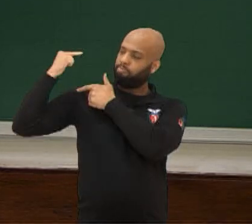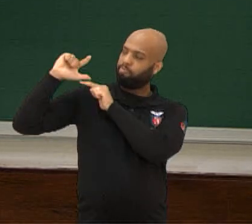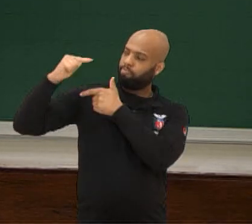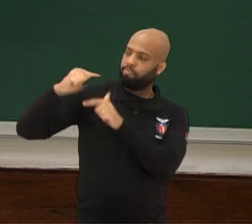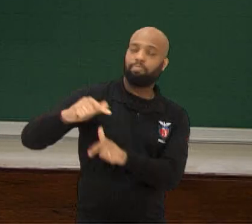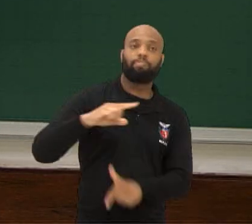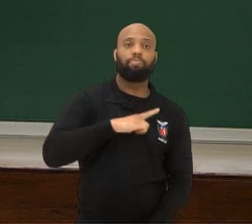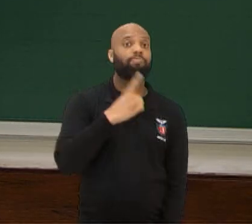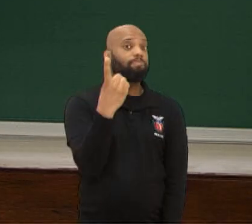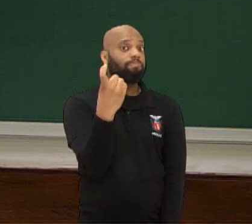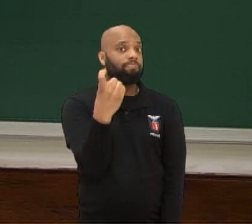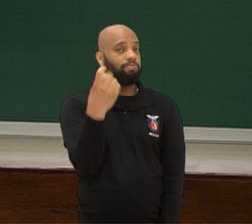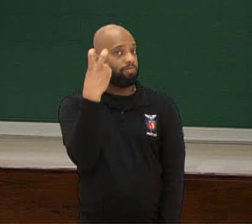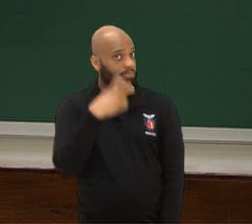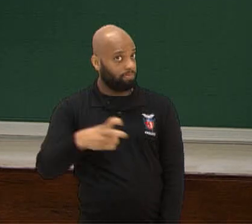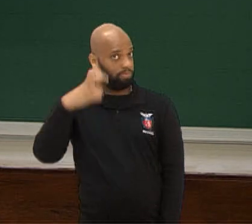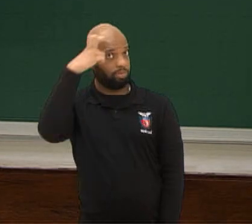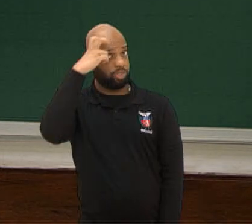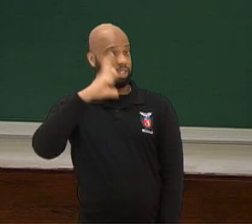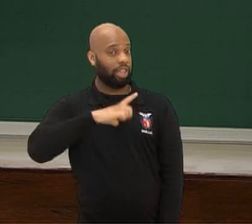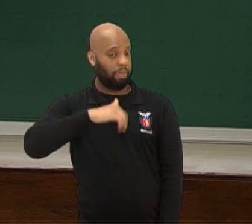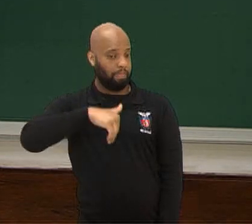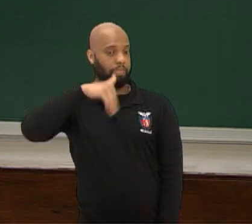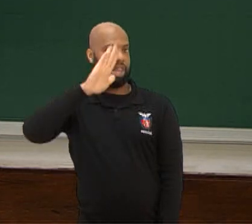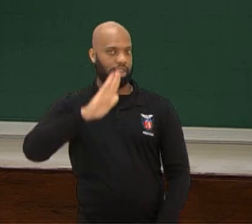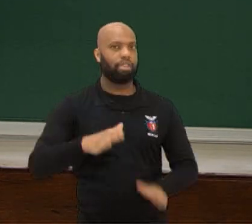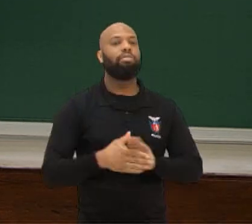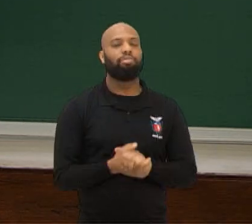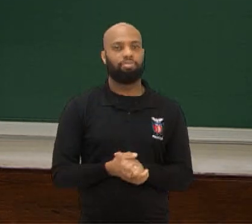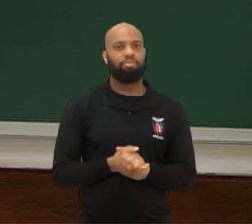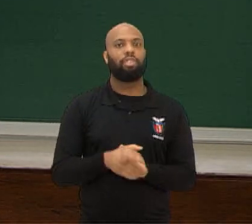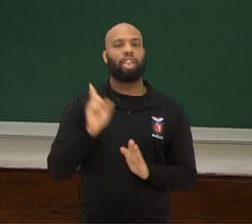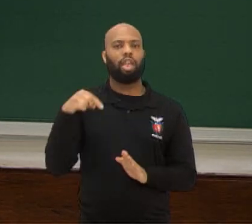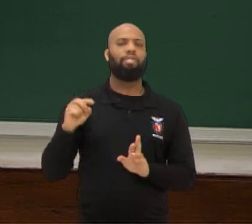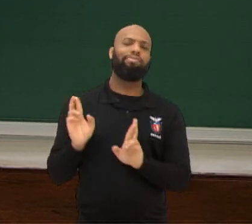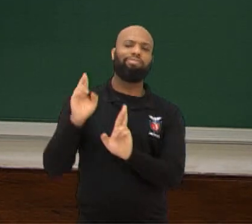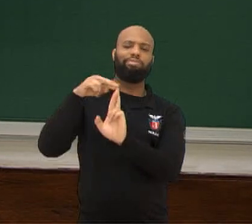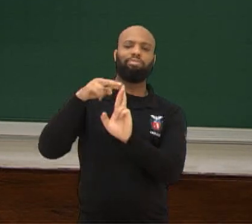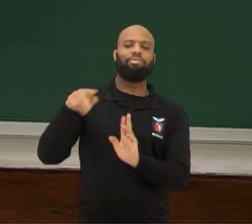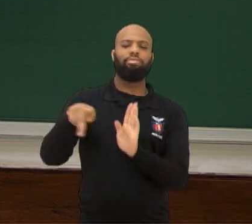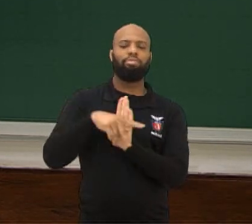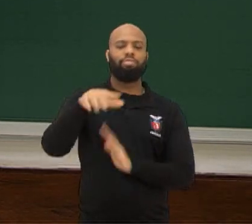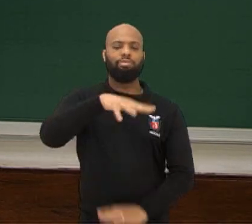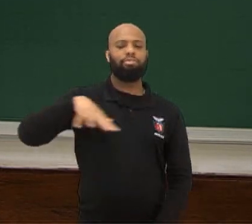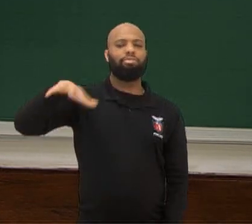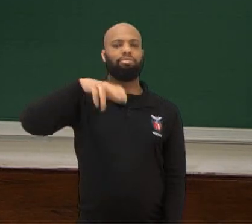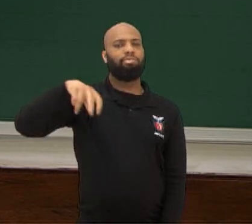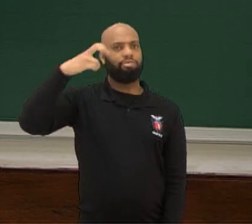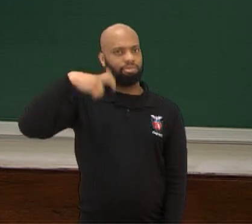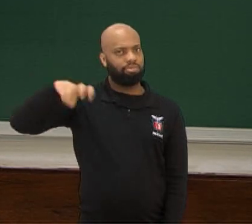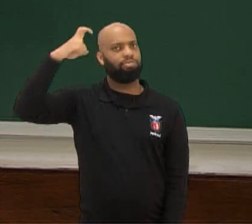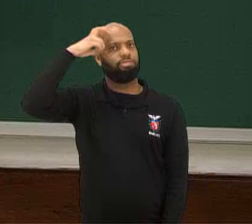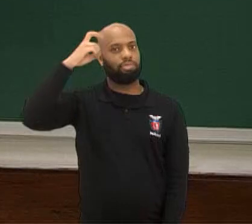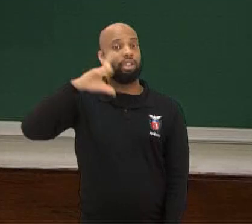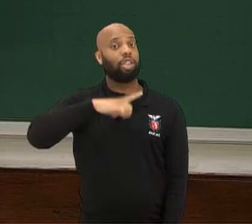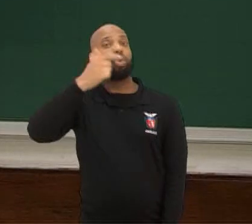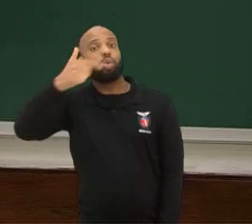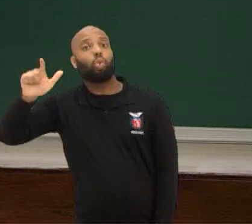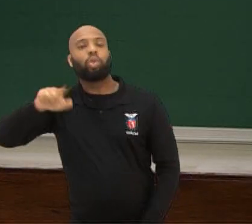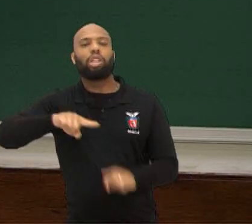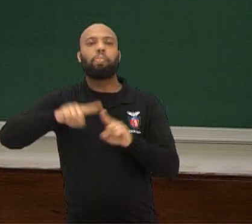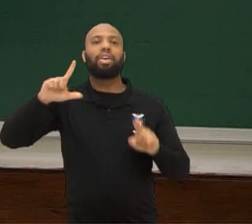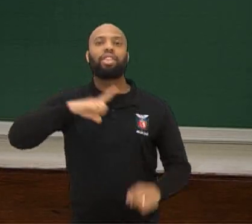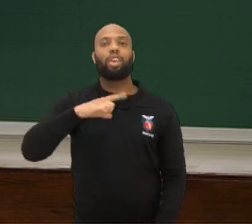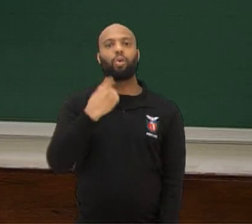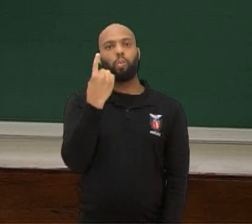tradicionais, que têm uma cultura predominante, né? São as referências daquela cultura predominante, mesmo que existam outras